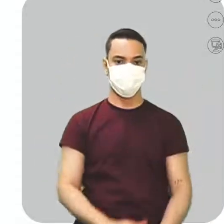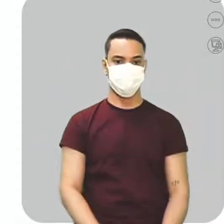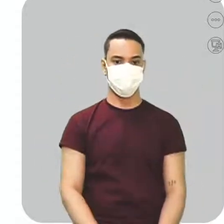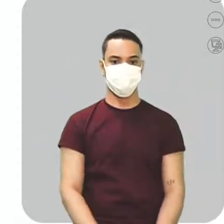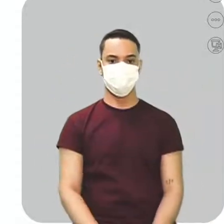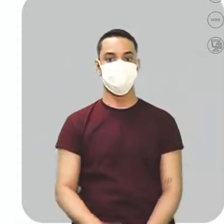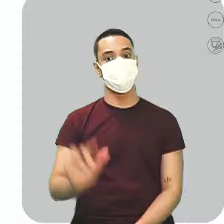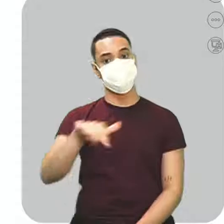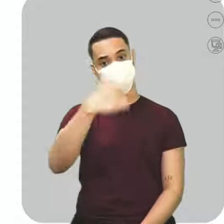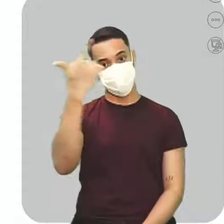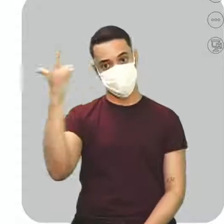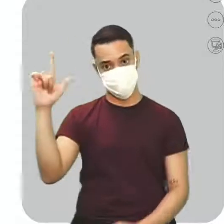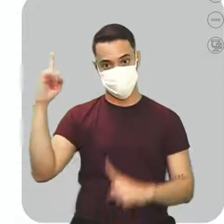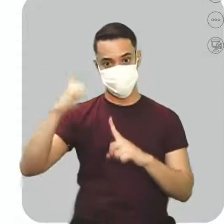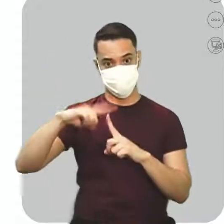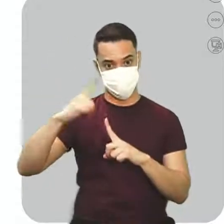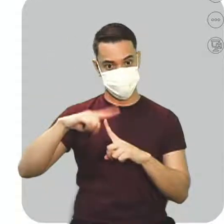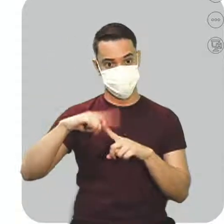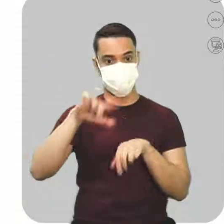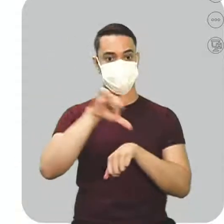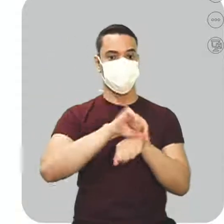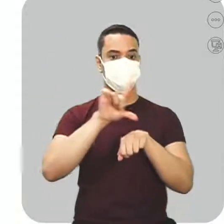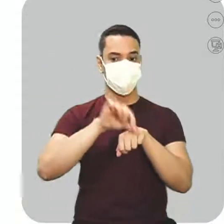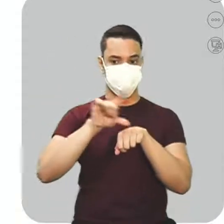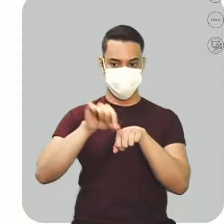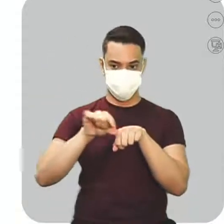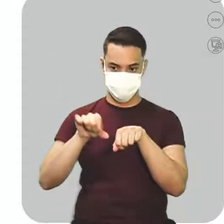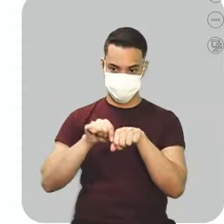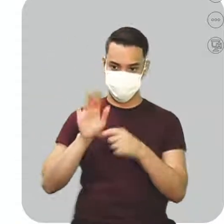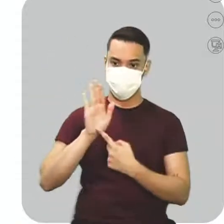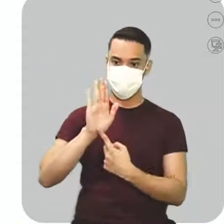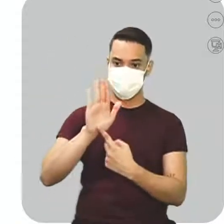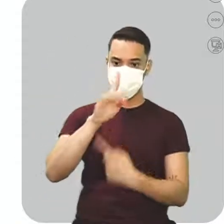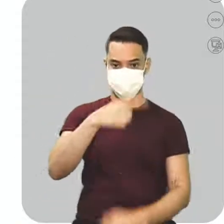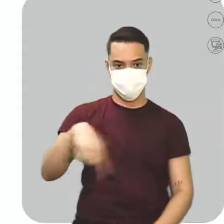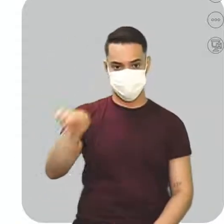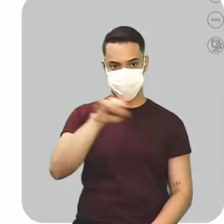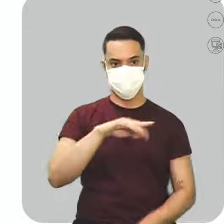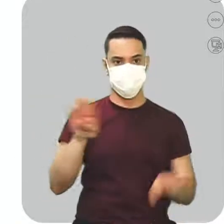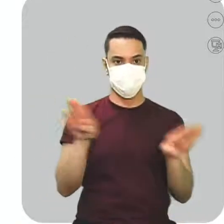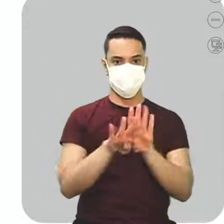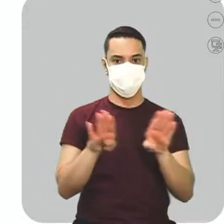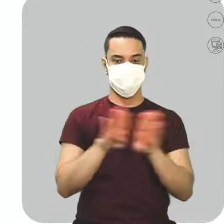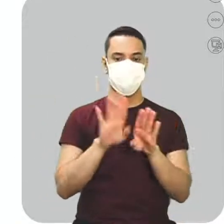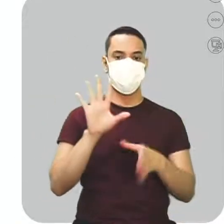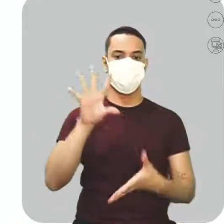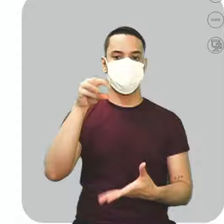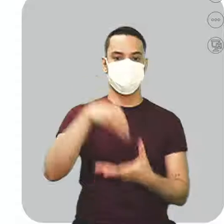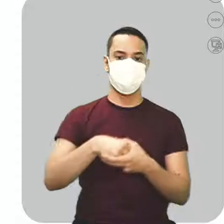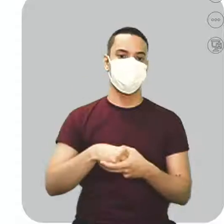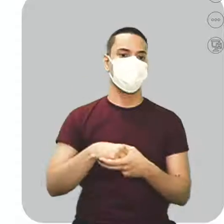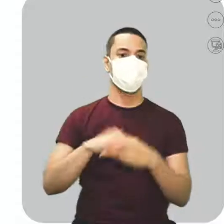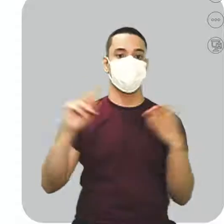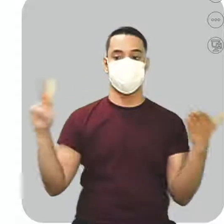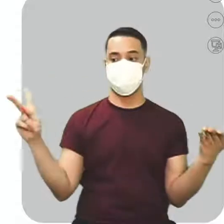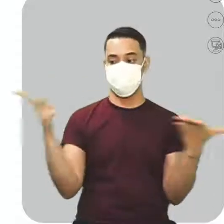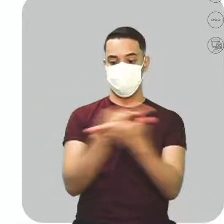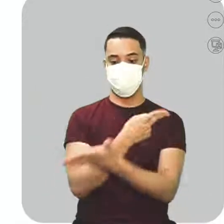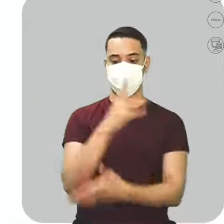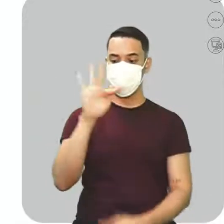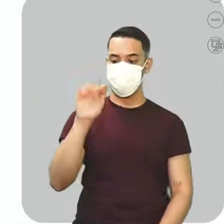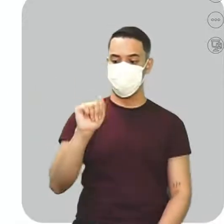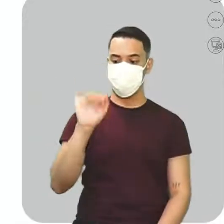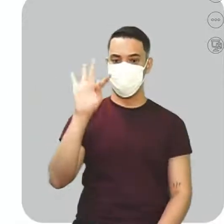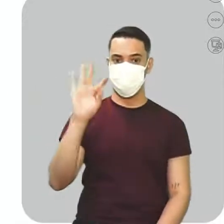Outro tipo de argumento que eu trago aqui para mostrar para vocês. Argumento baseados em fatos. Como que